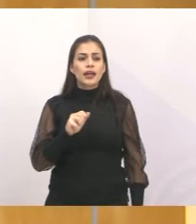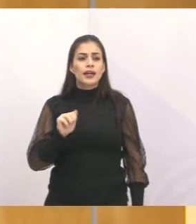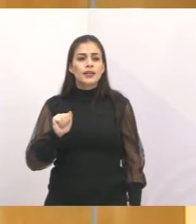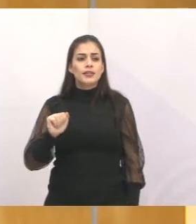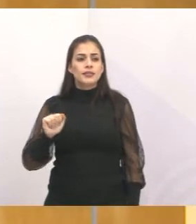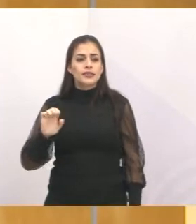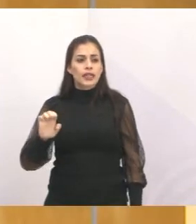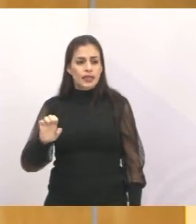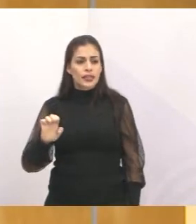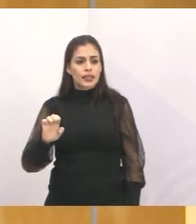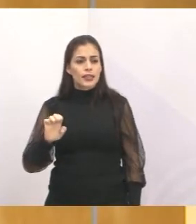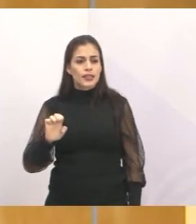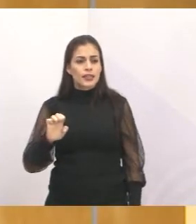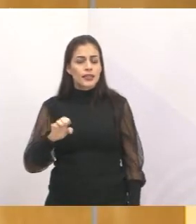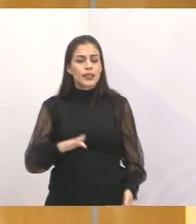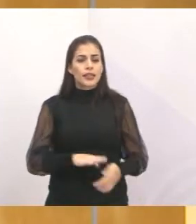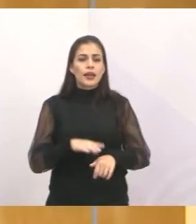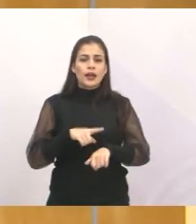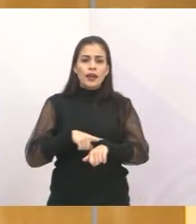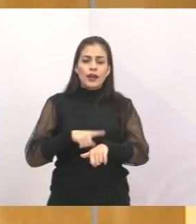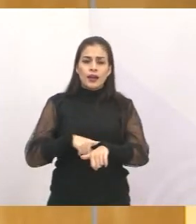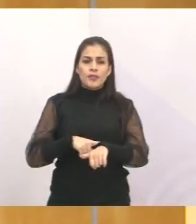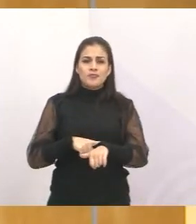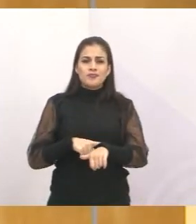delicado. E o serviço de regulação,